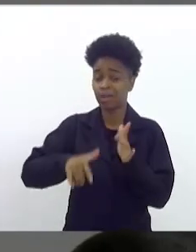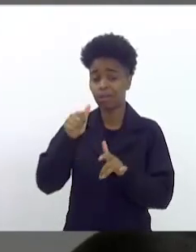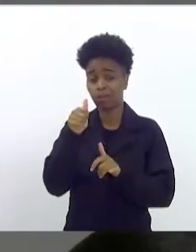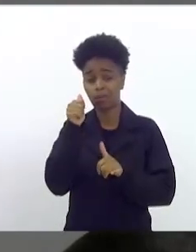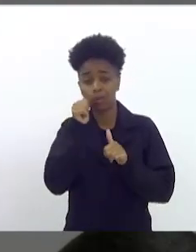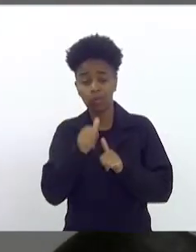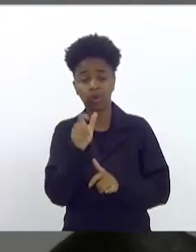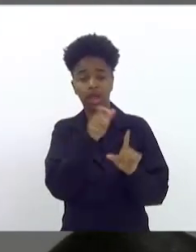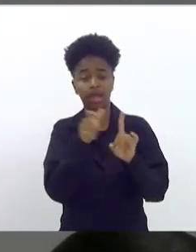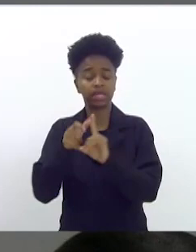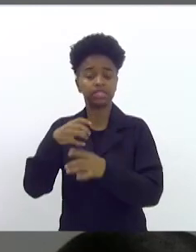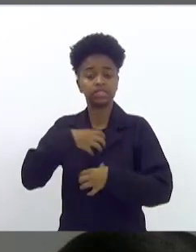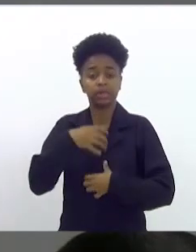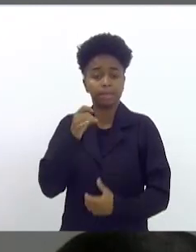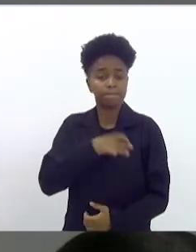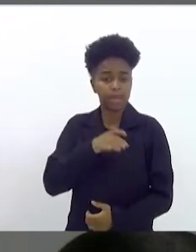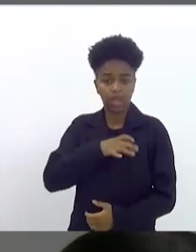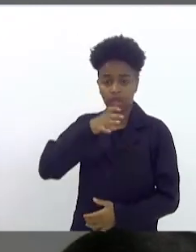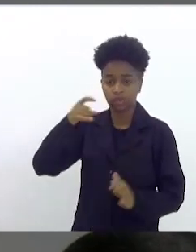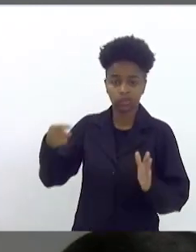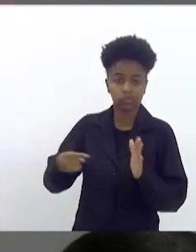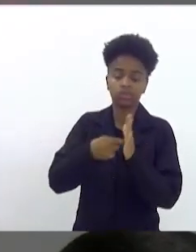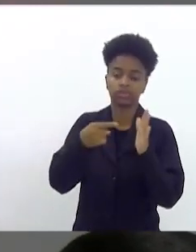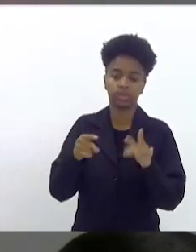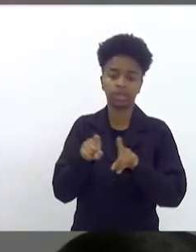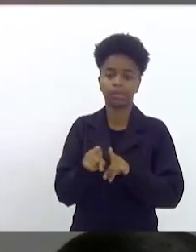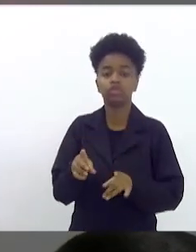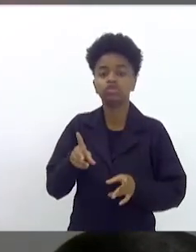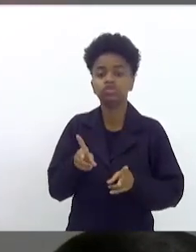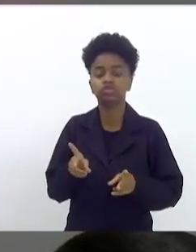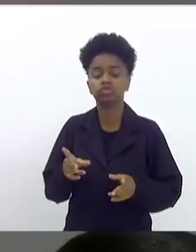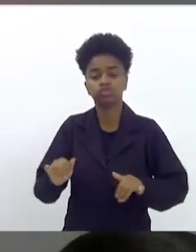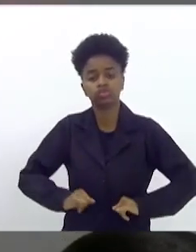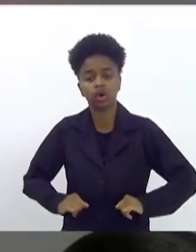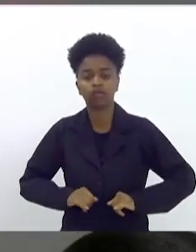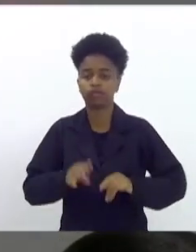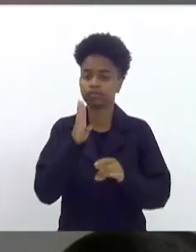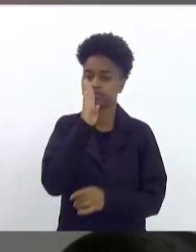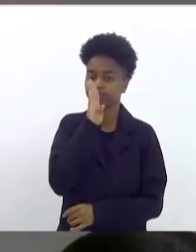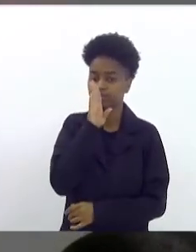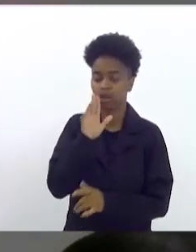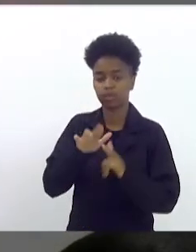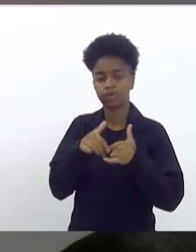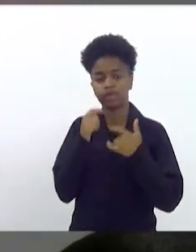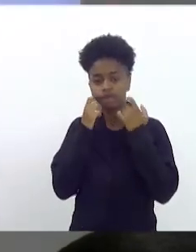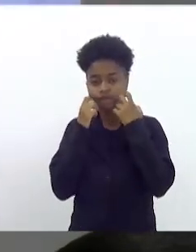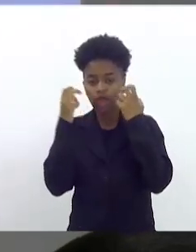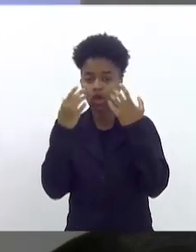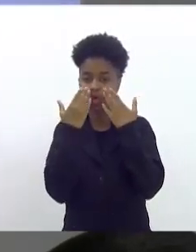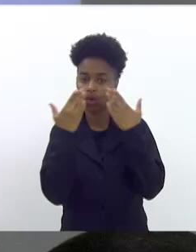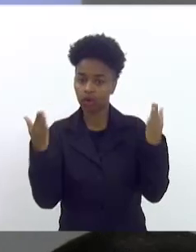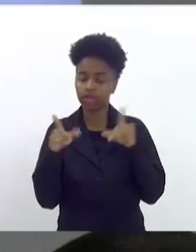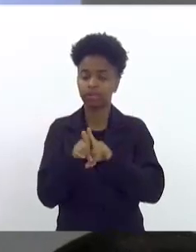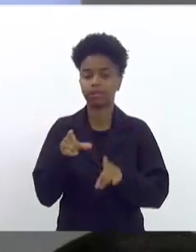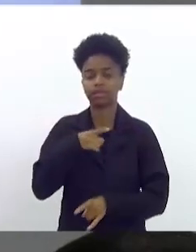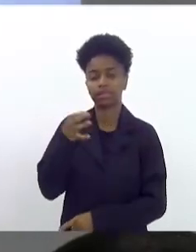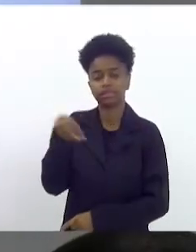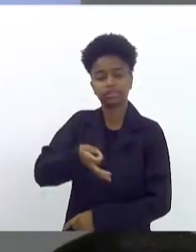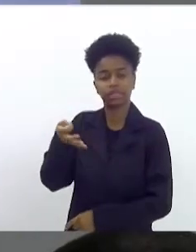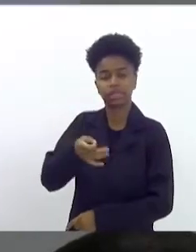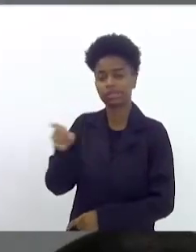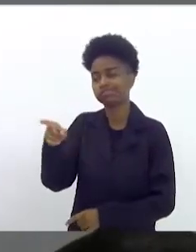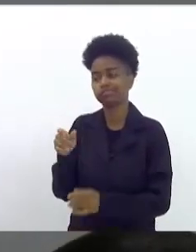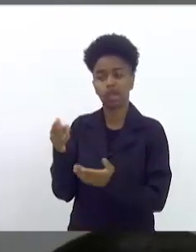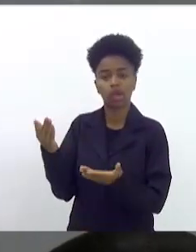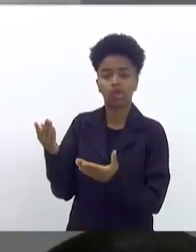de denunciar e sofrem em silêncio, seja por vergonha de se expor, certeza da impunidade dos